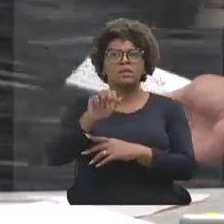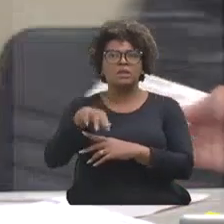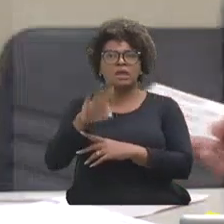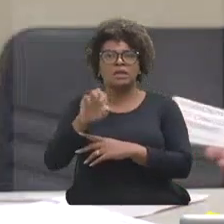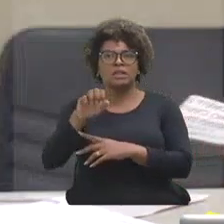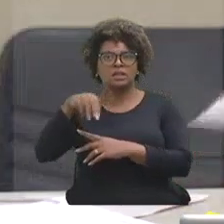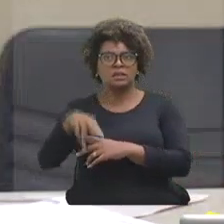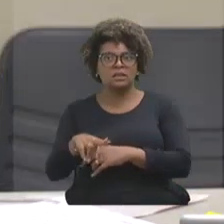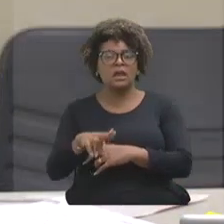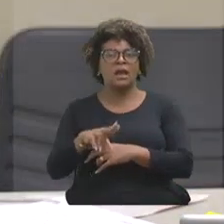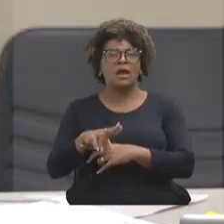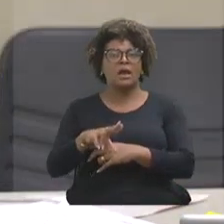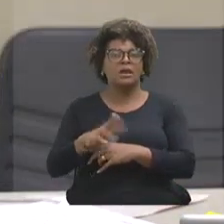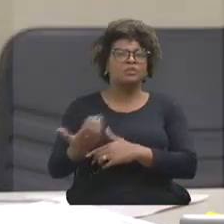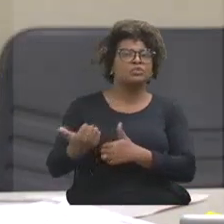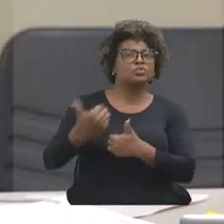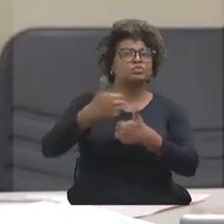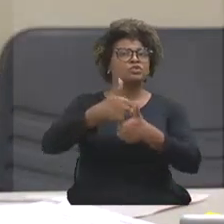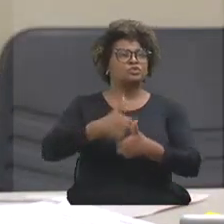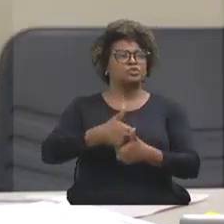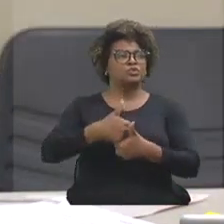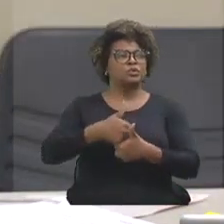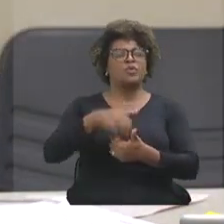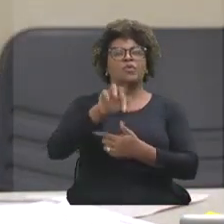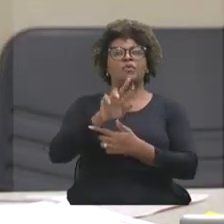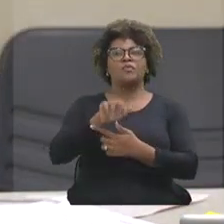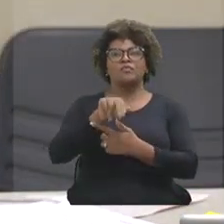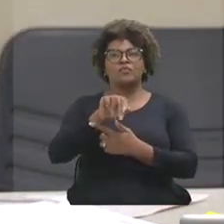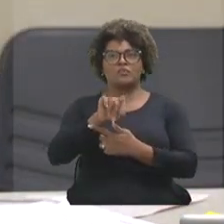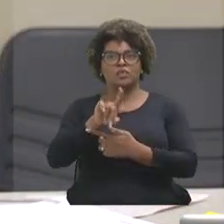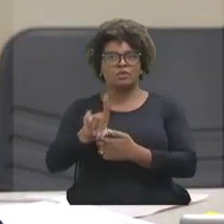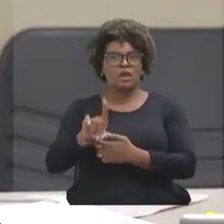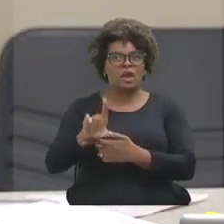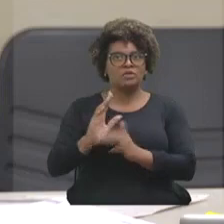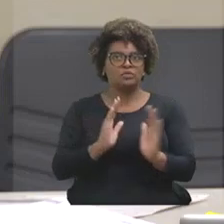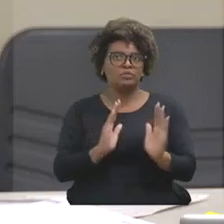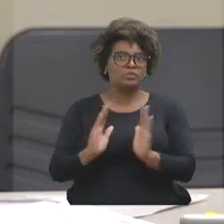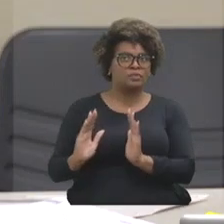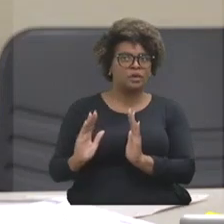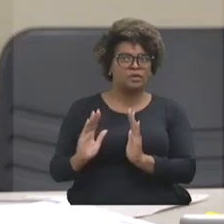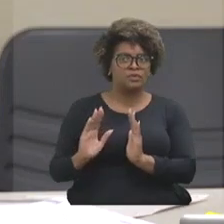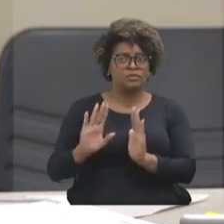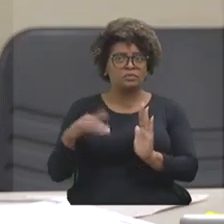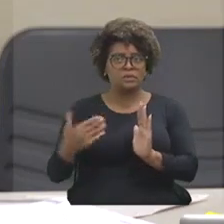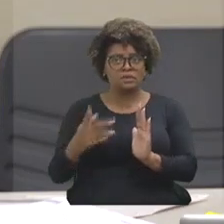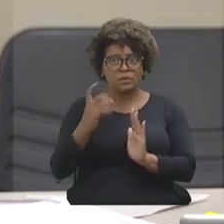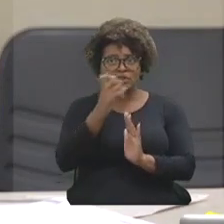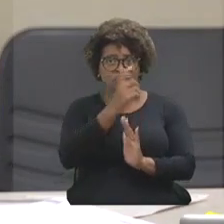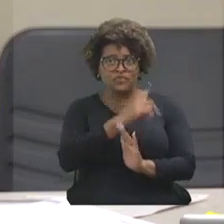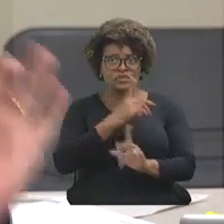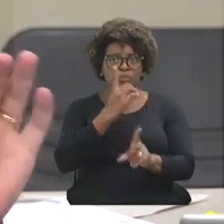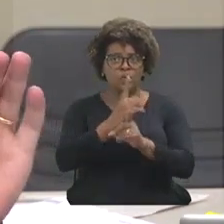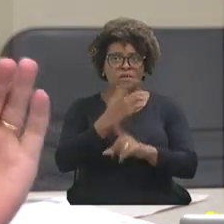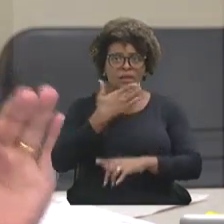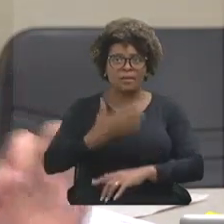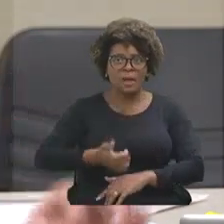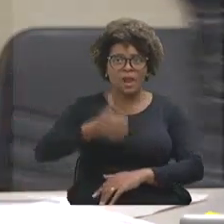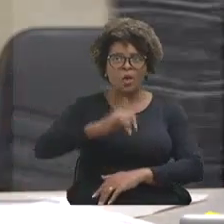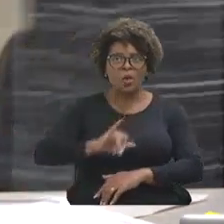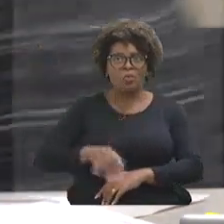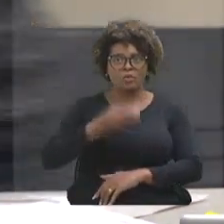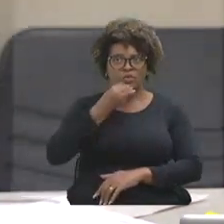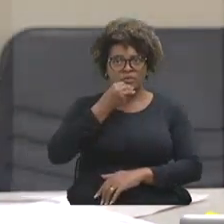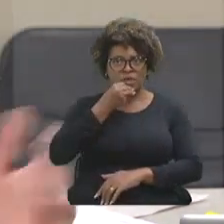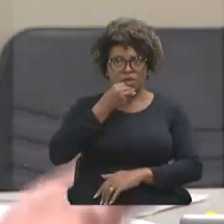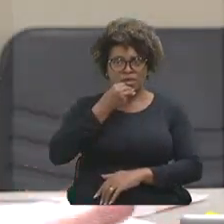um tempo então tá difícil a gente encontrar o melhor é caminho que eu falo as oportunidades Mas primeiro